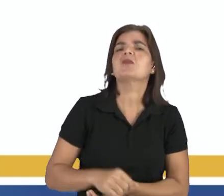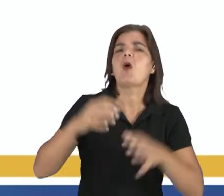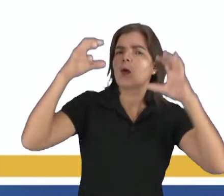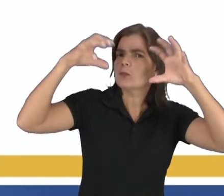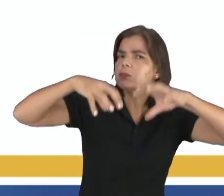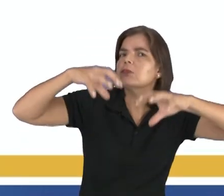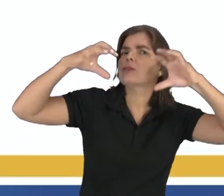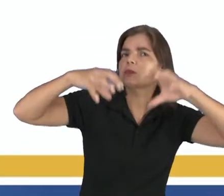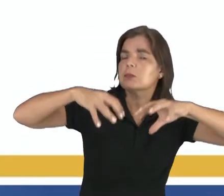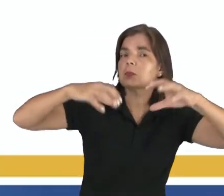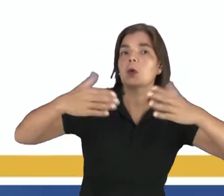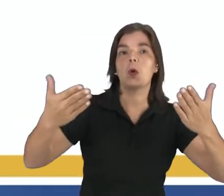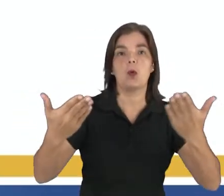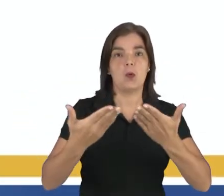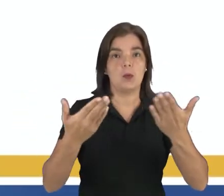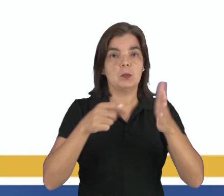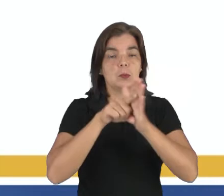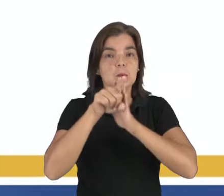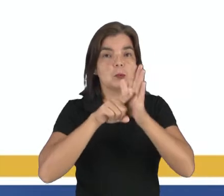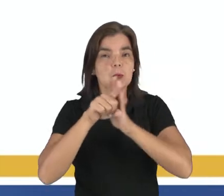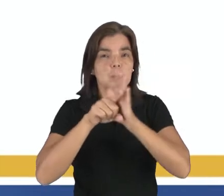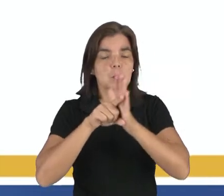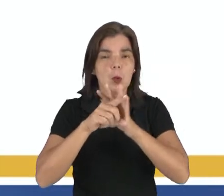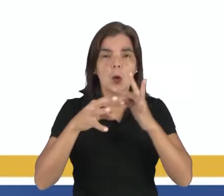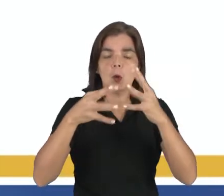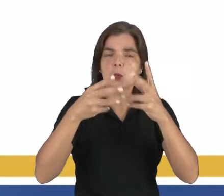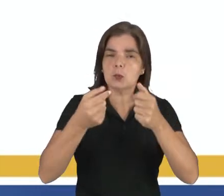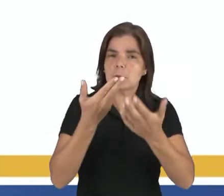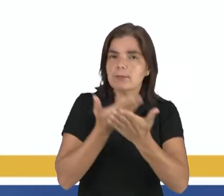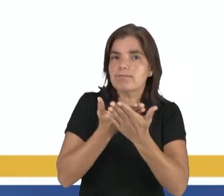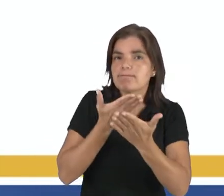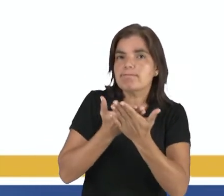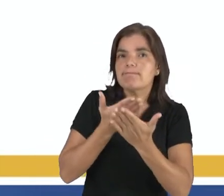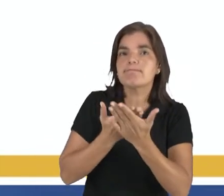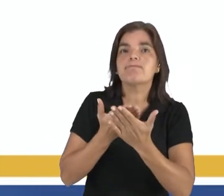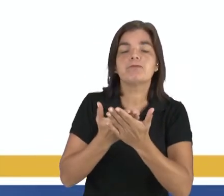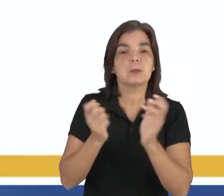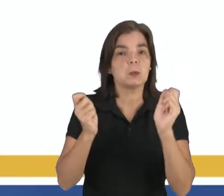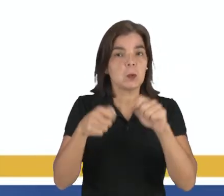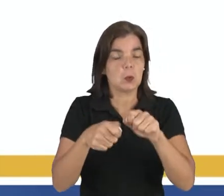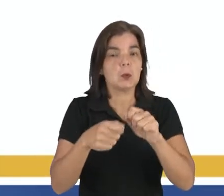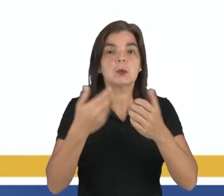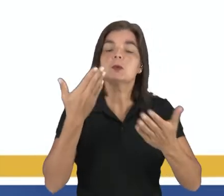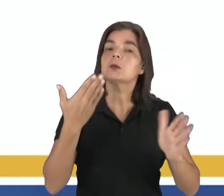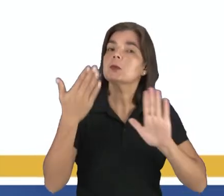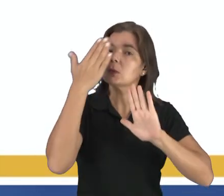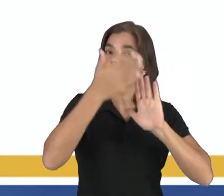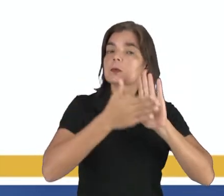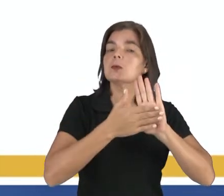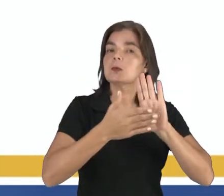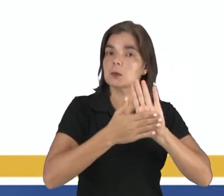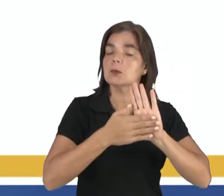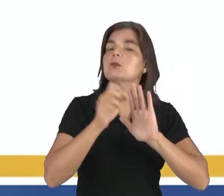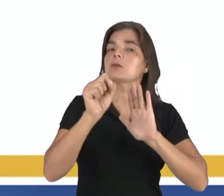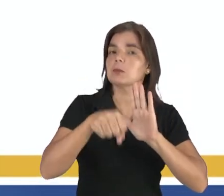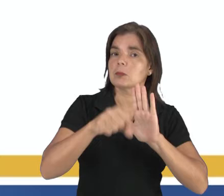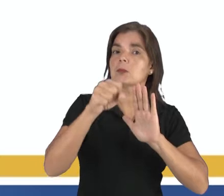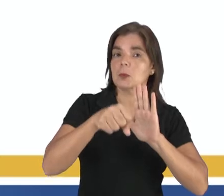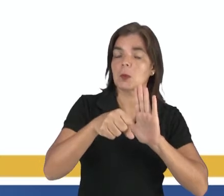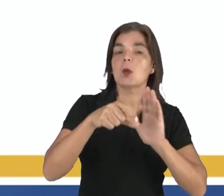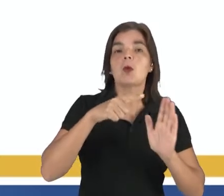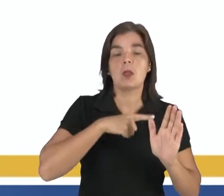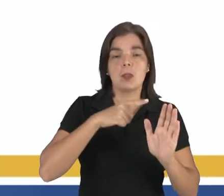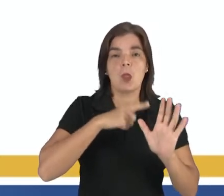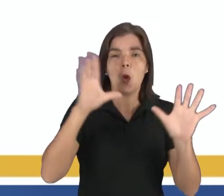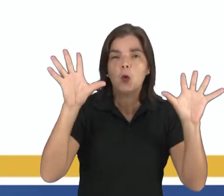vai chover. Hoje os cientistas fizeram todo um trabalho para que haja uma comprovação e comprovaram sim que quando